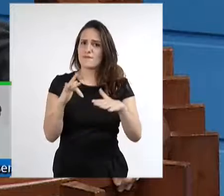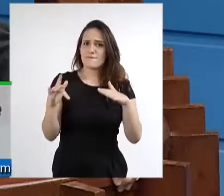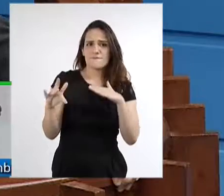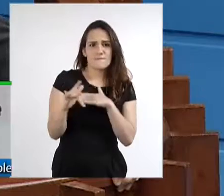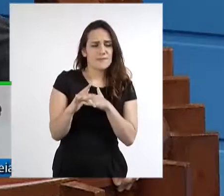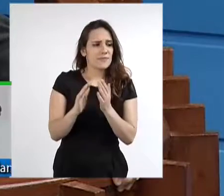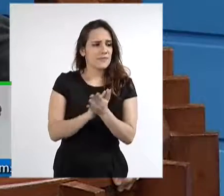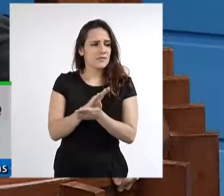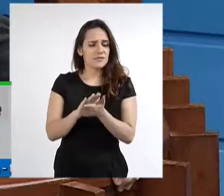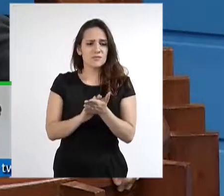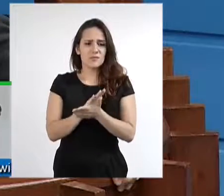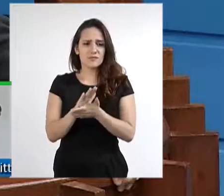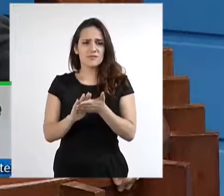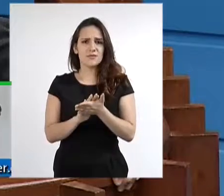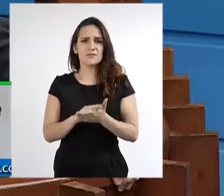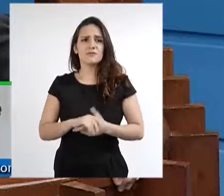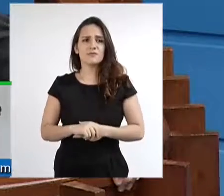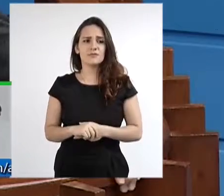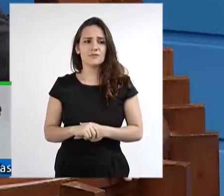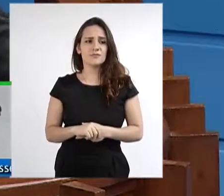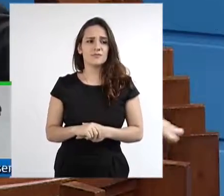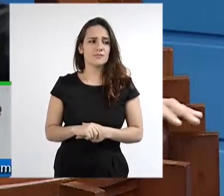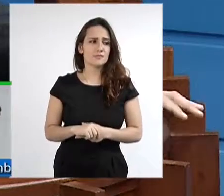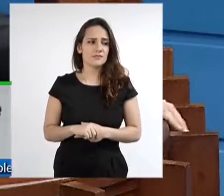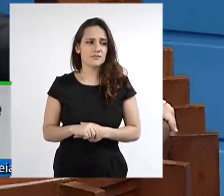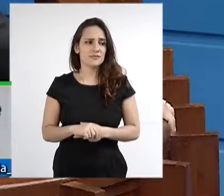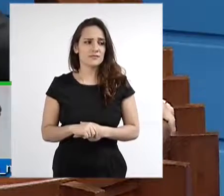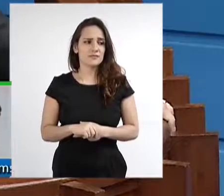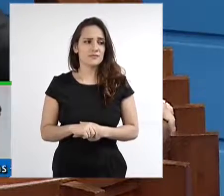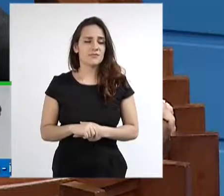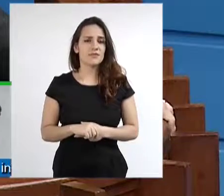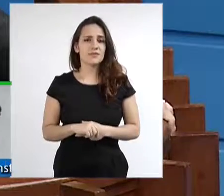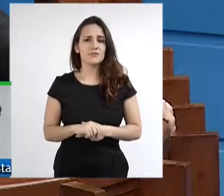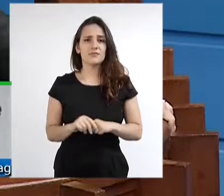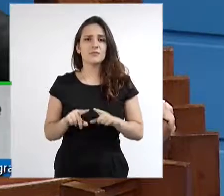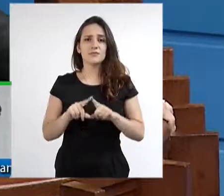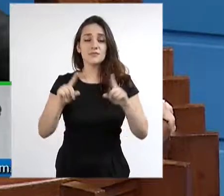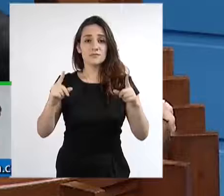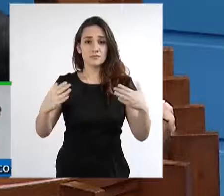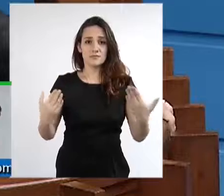digitais, e hoje muitos